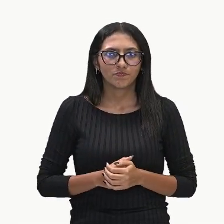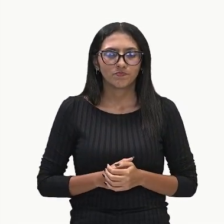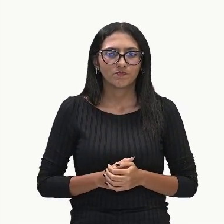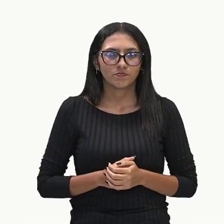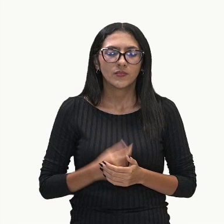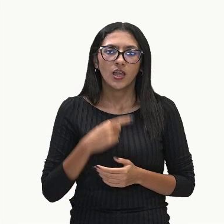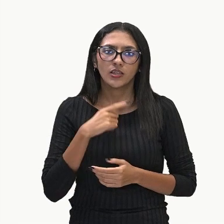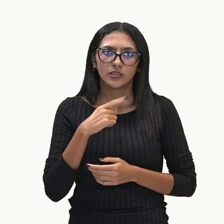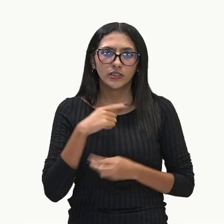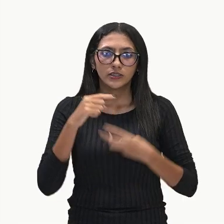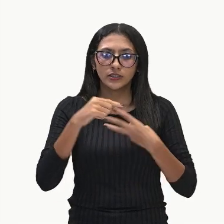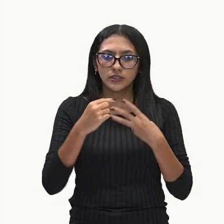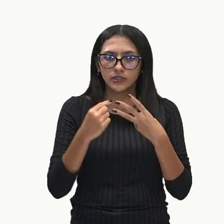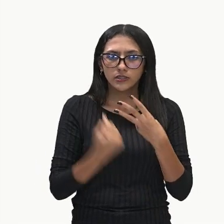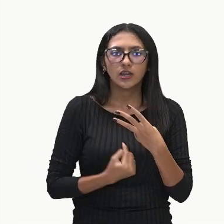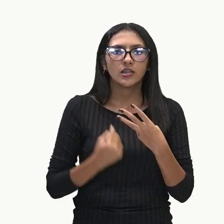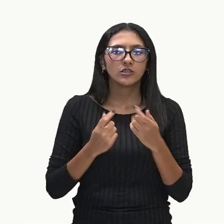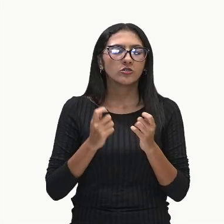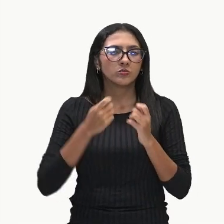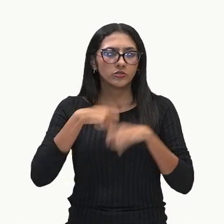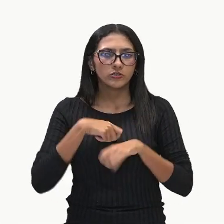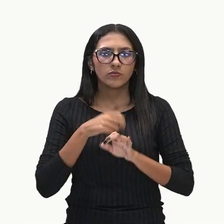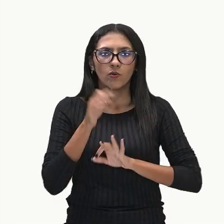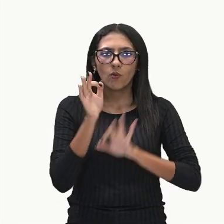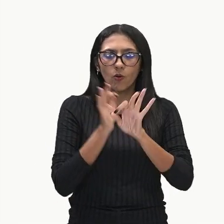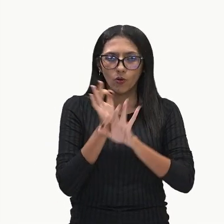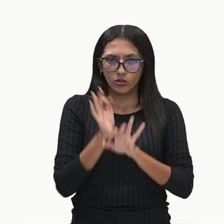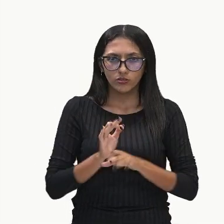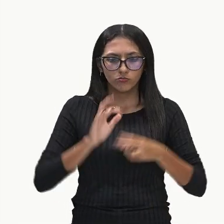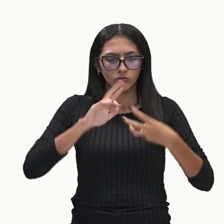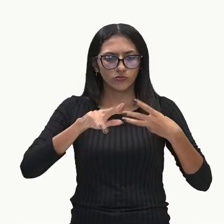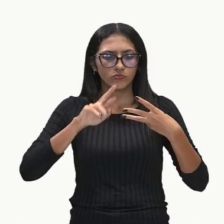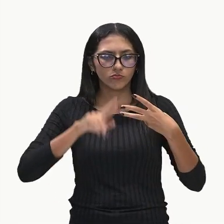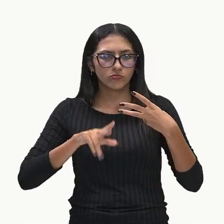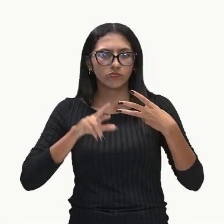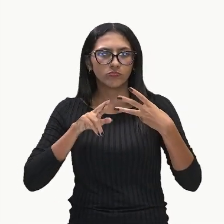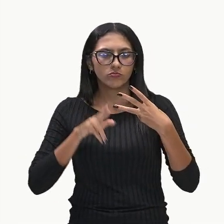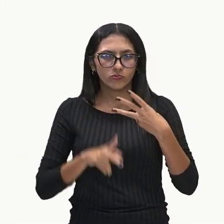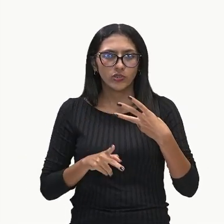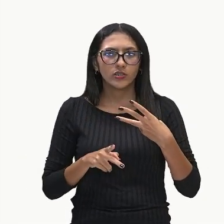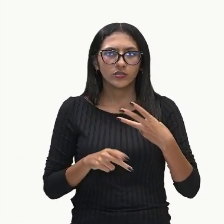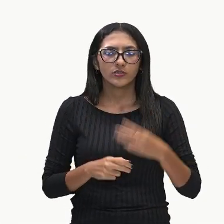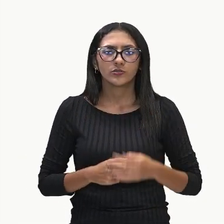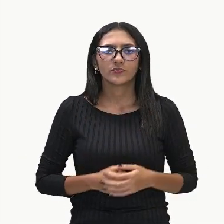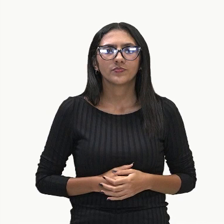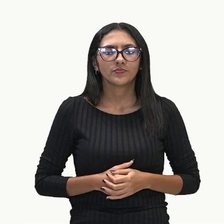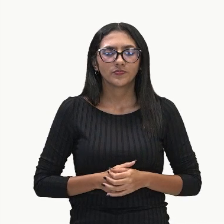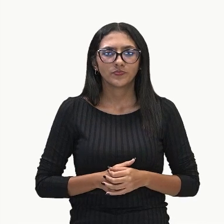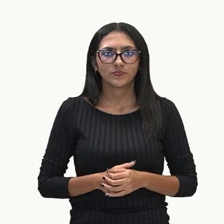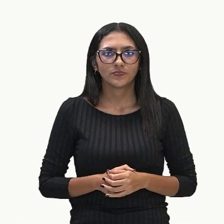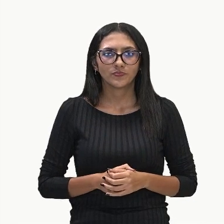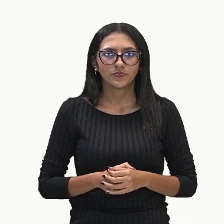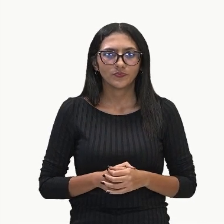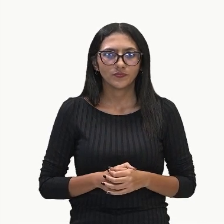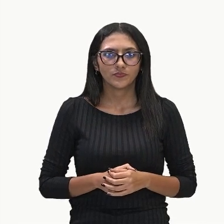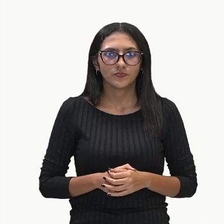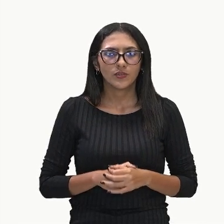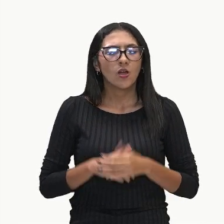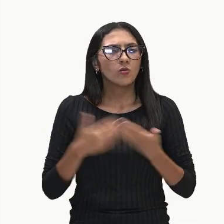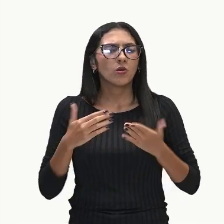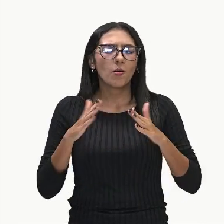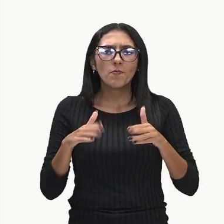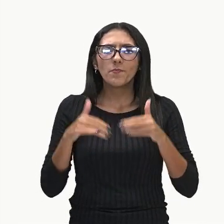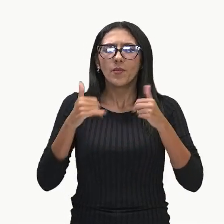3 modos, 3 formas diferentes de resolver esta segunda hipótese. Qual é a